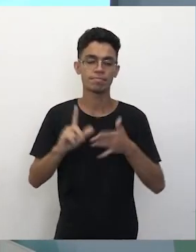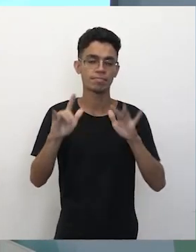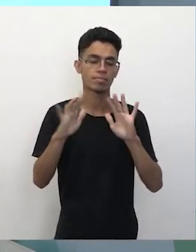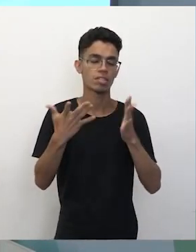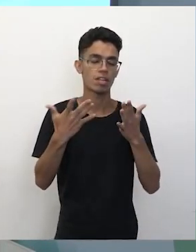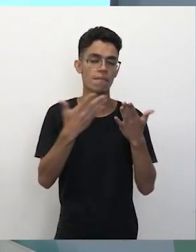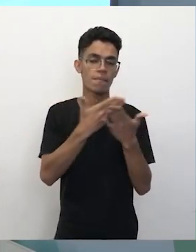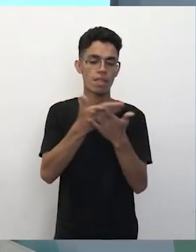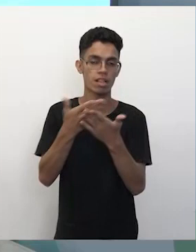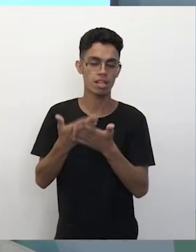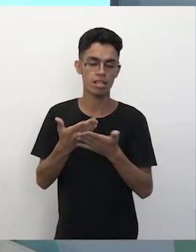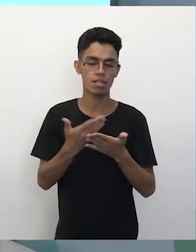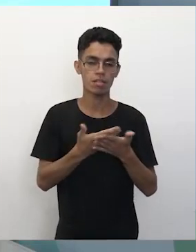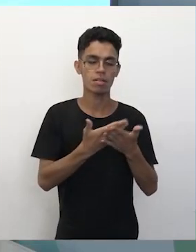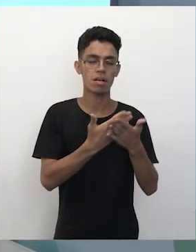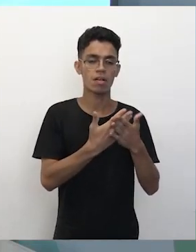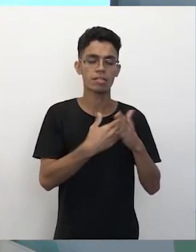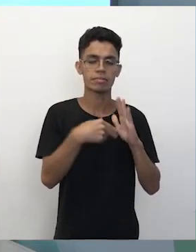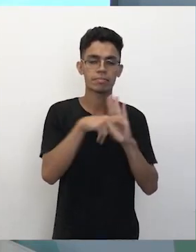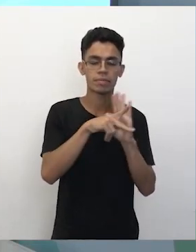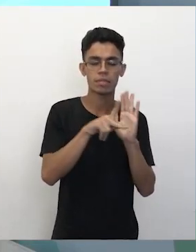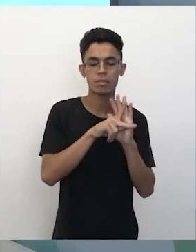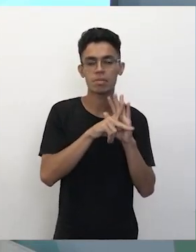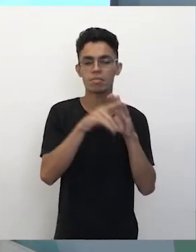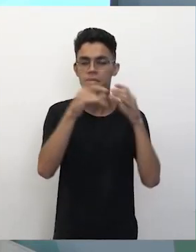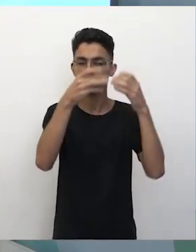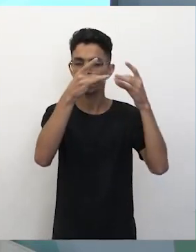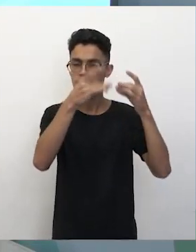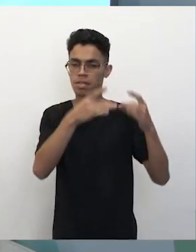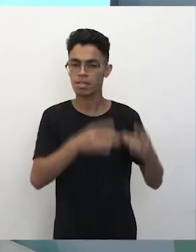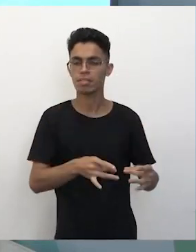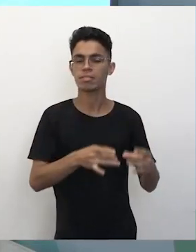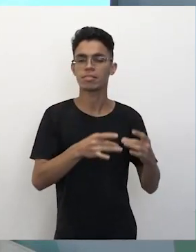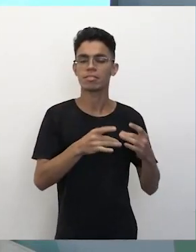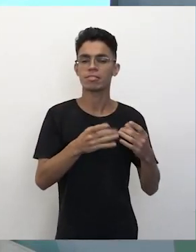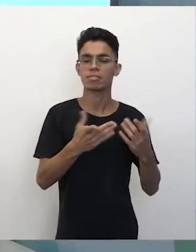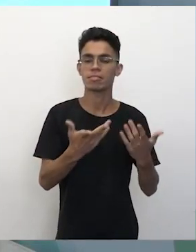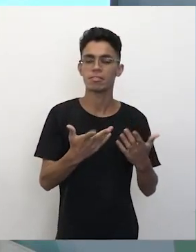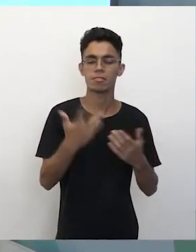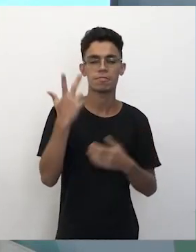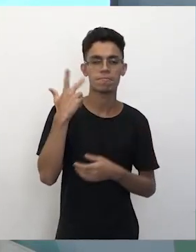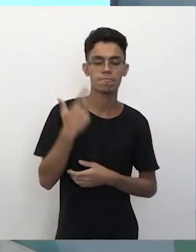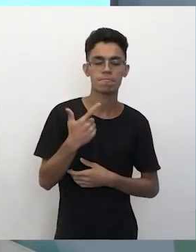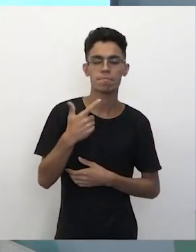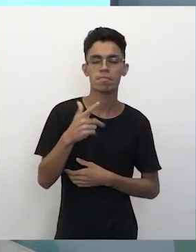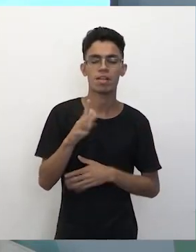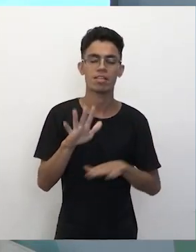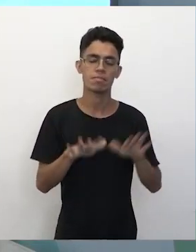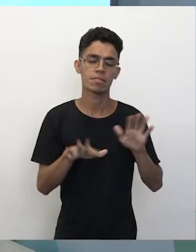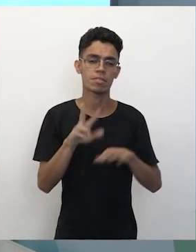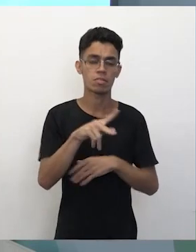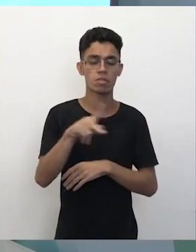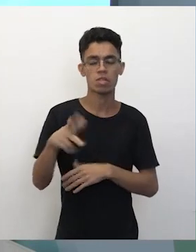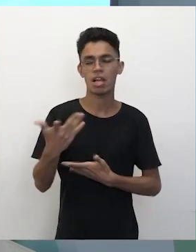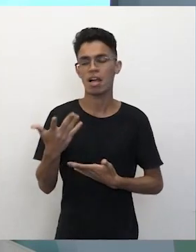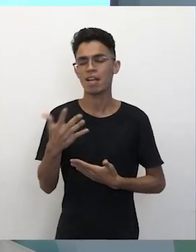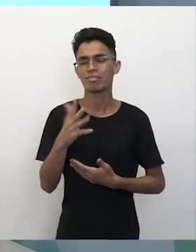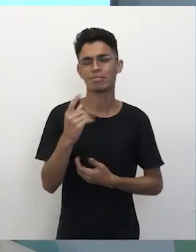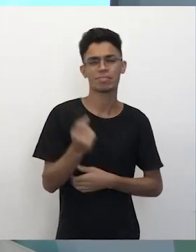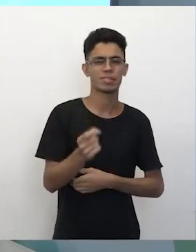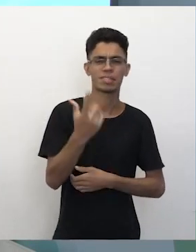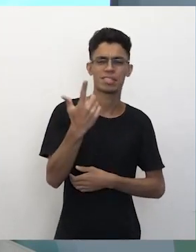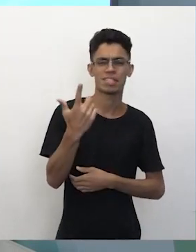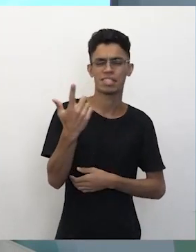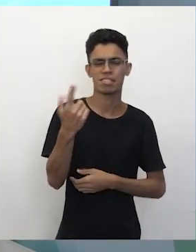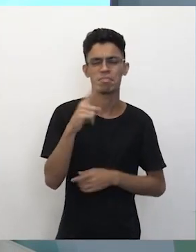aula específica para essa questão toda, né? É bastante comum, né? De vez em quando vem, professor, mas que coisa estranha,